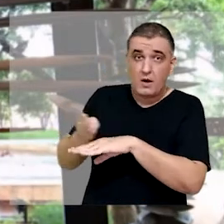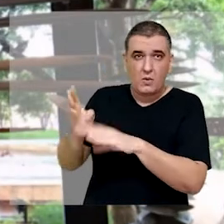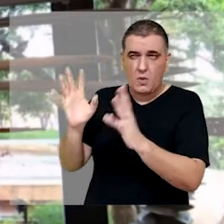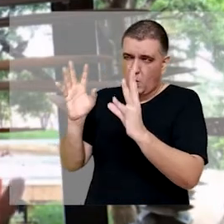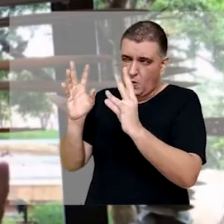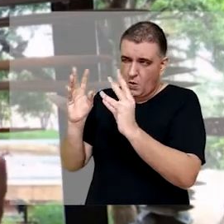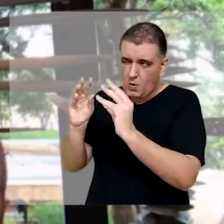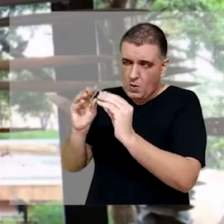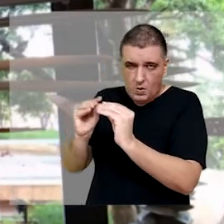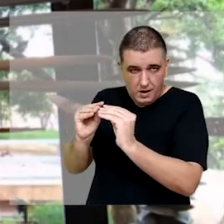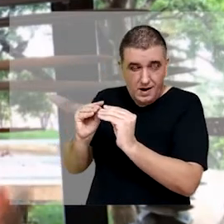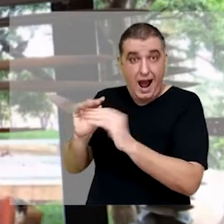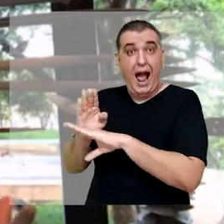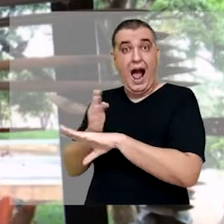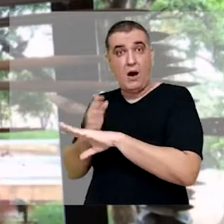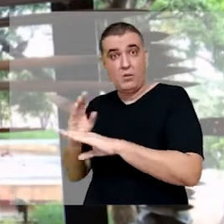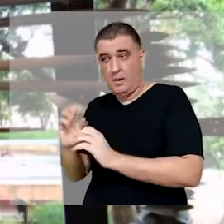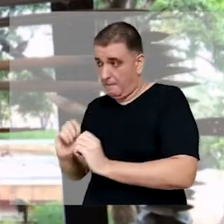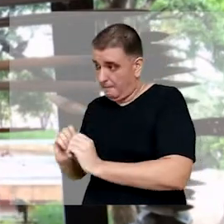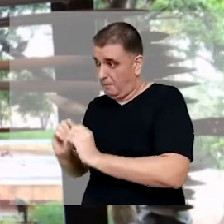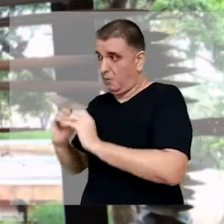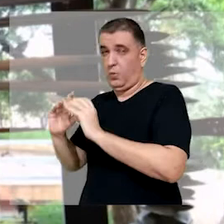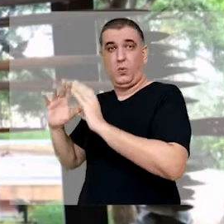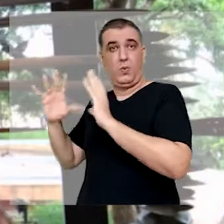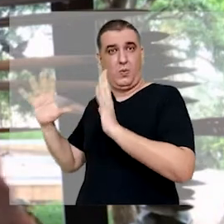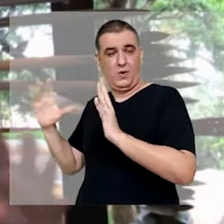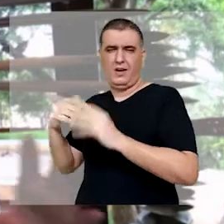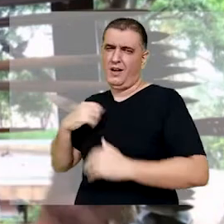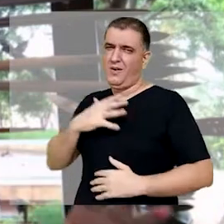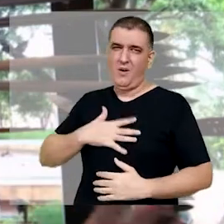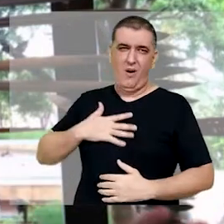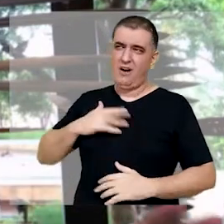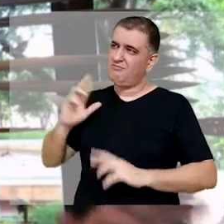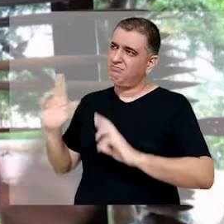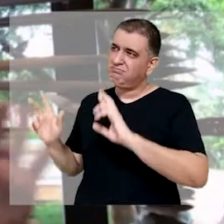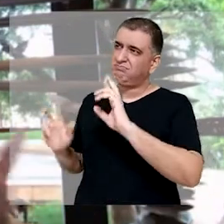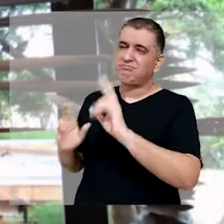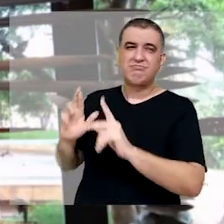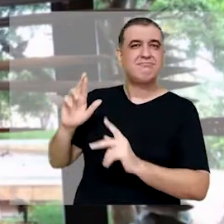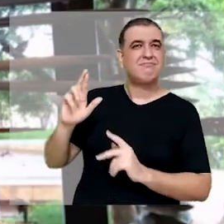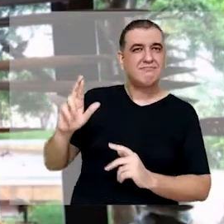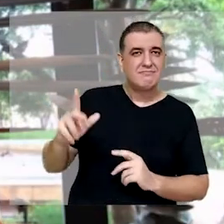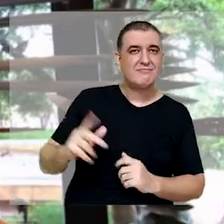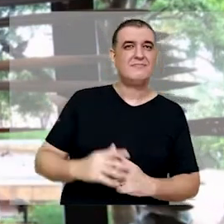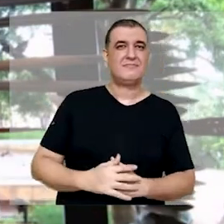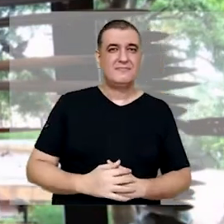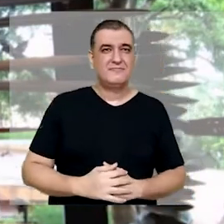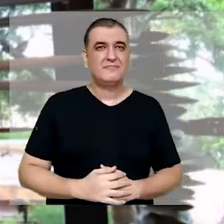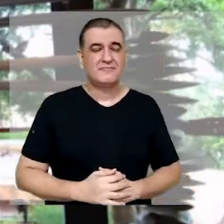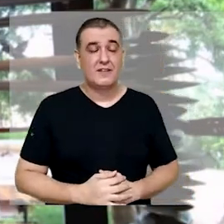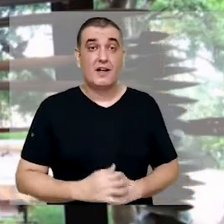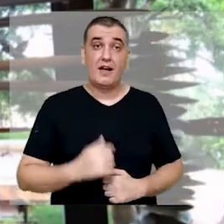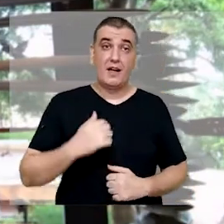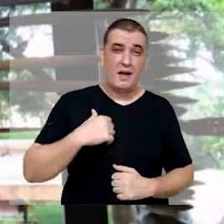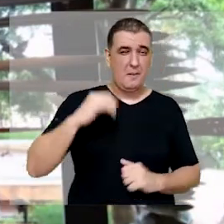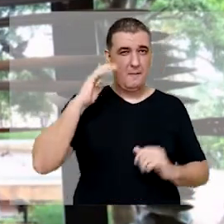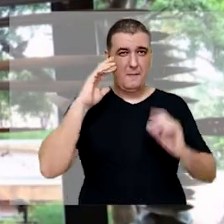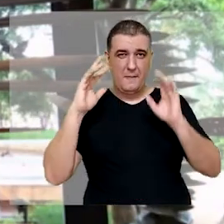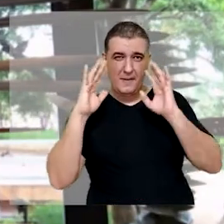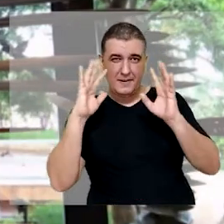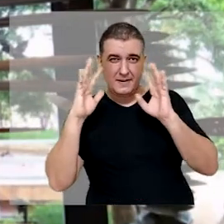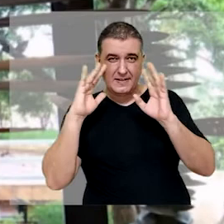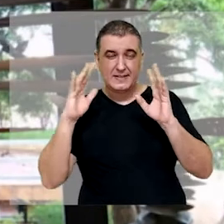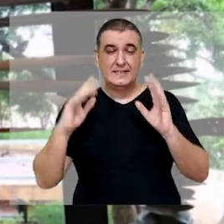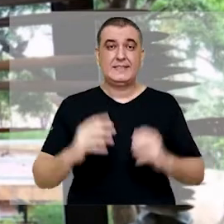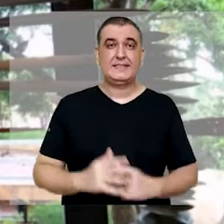não é só branco, sabe? Quando a gente fala branco, tem uma paleta grande de brancos, de tonalidades, de